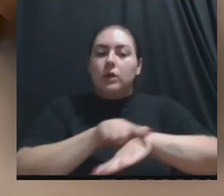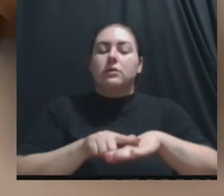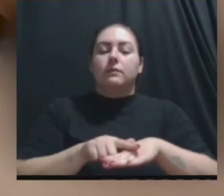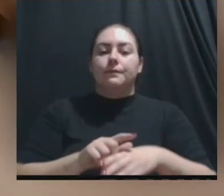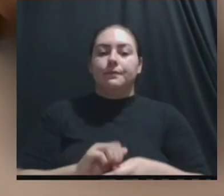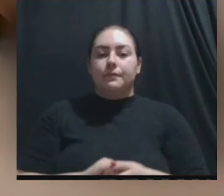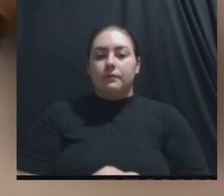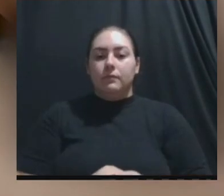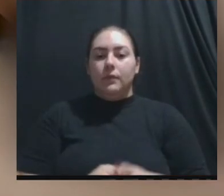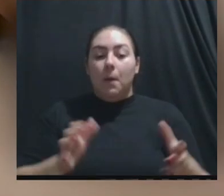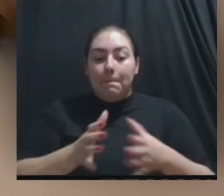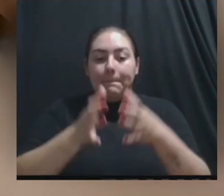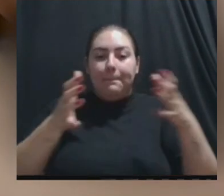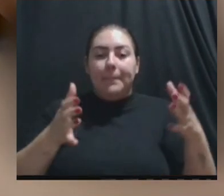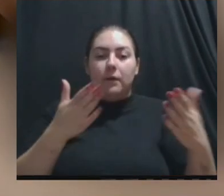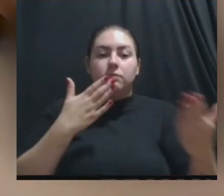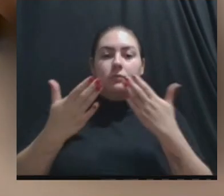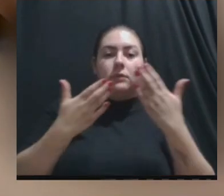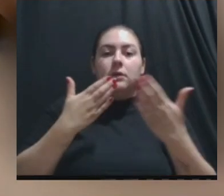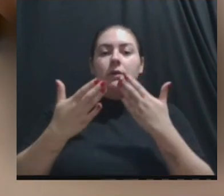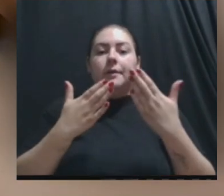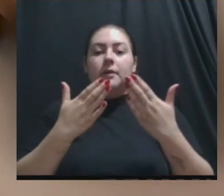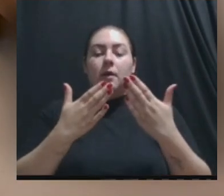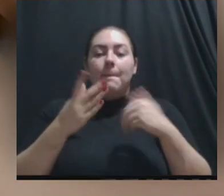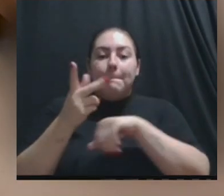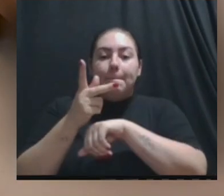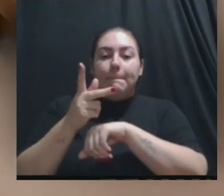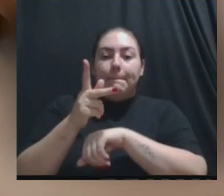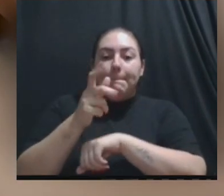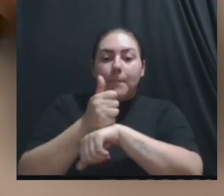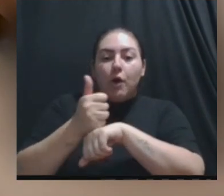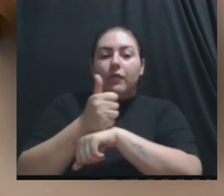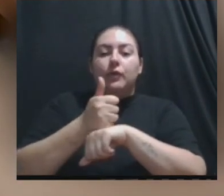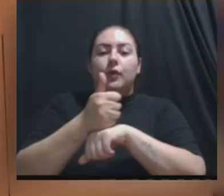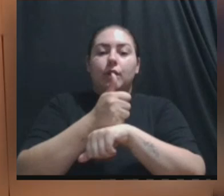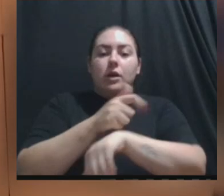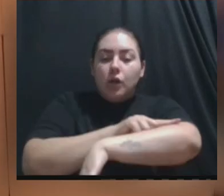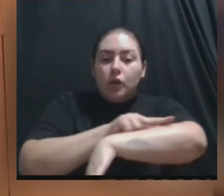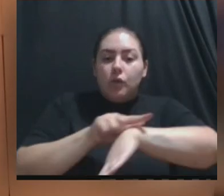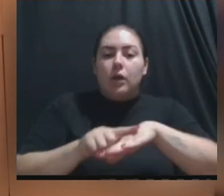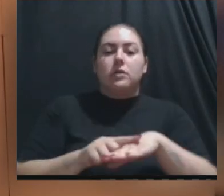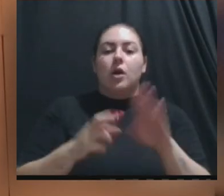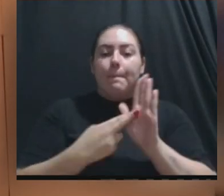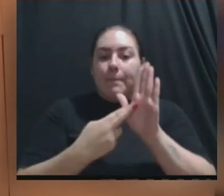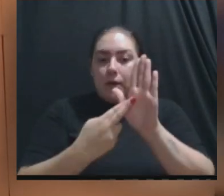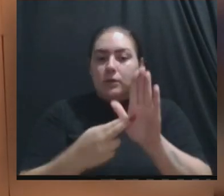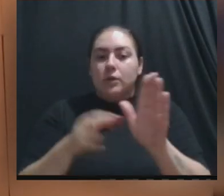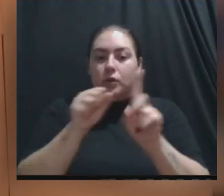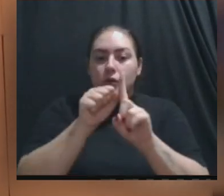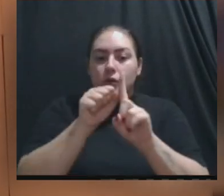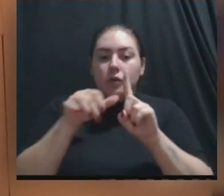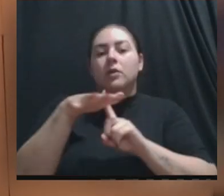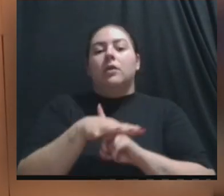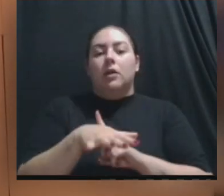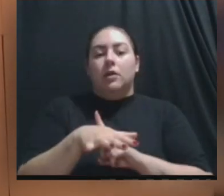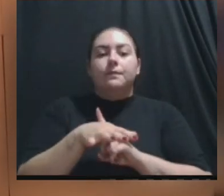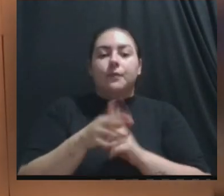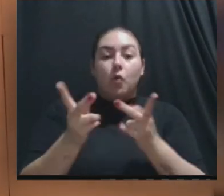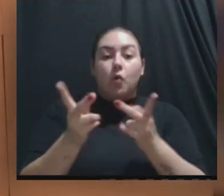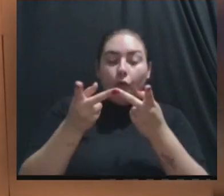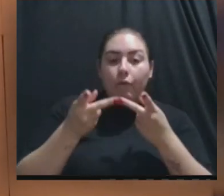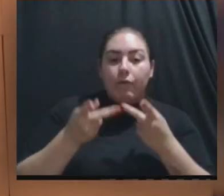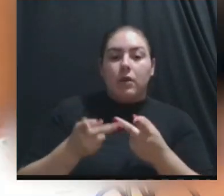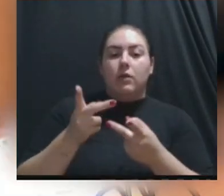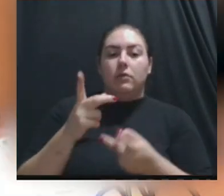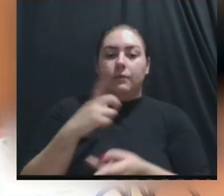a comissão ouviu profissionais da área da educação e representantes da sociedade civil. Entre os convidados estavam a professora